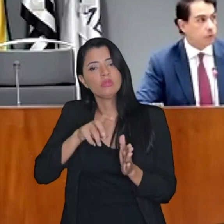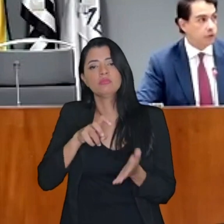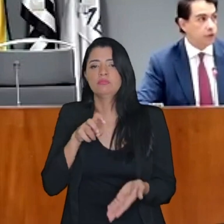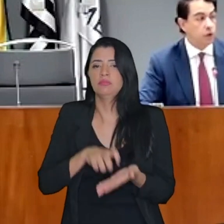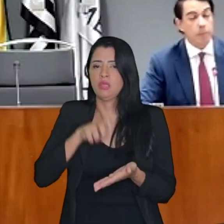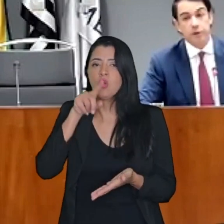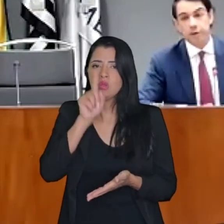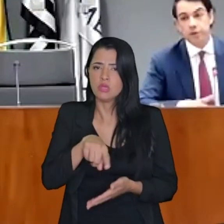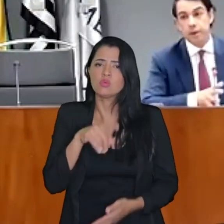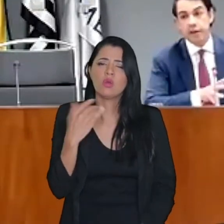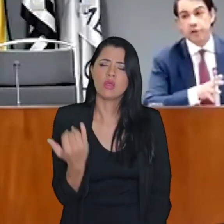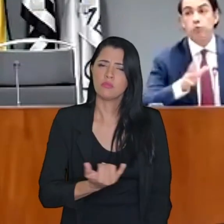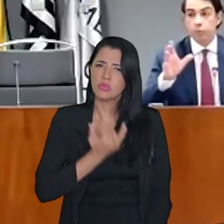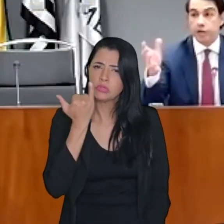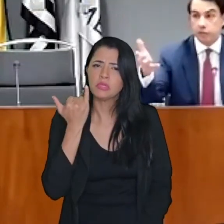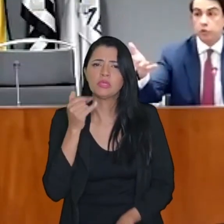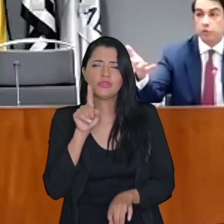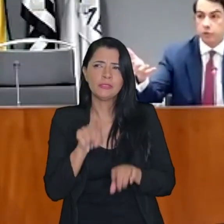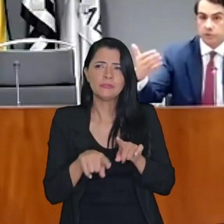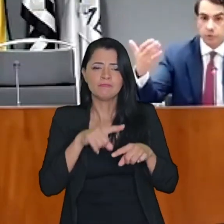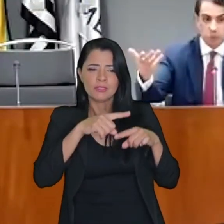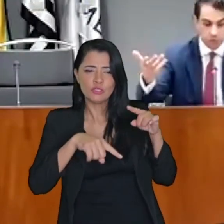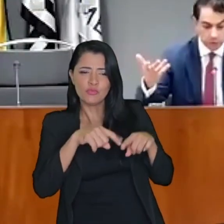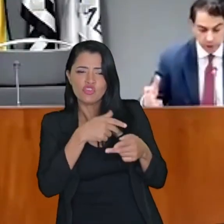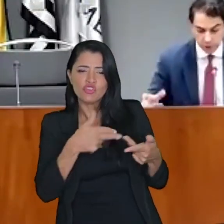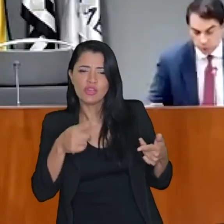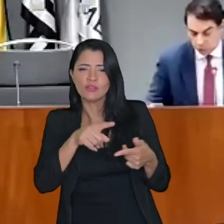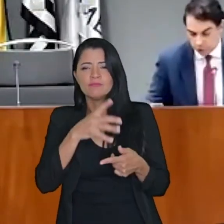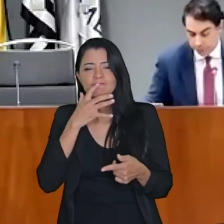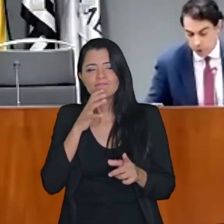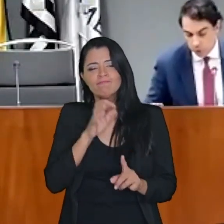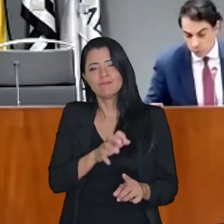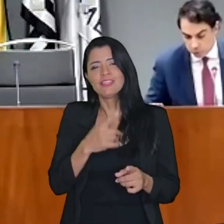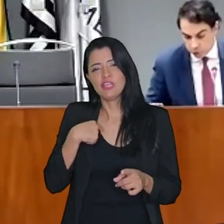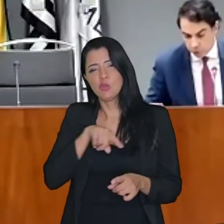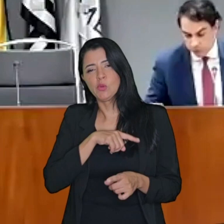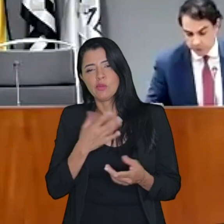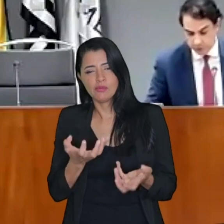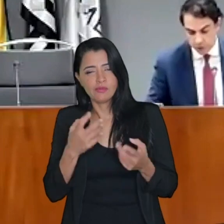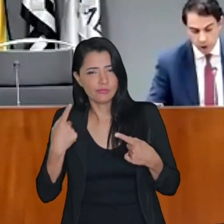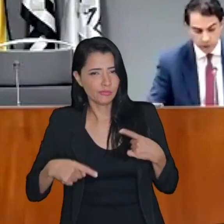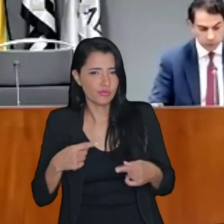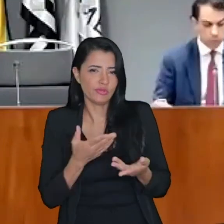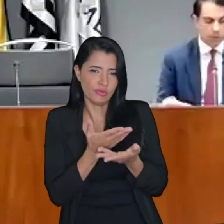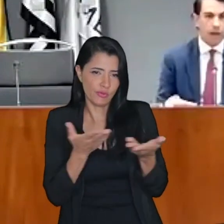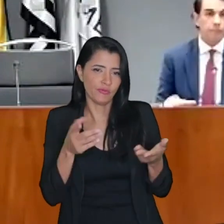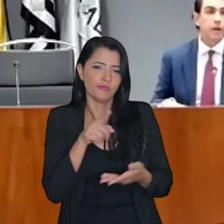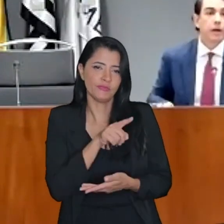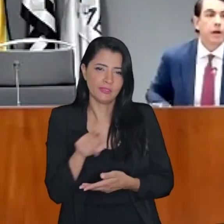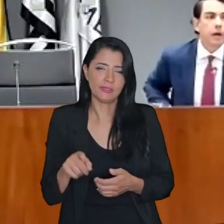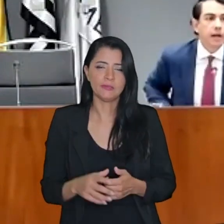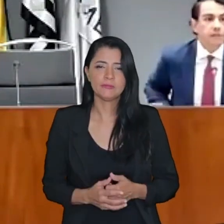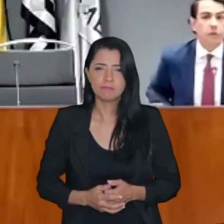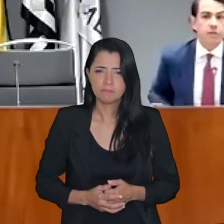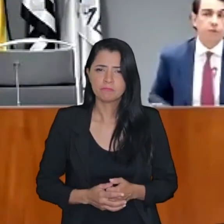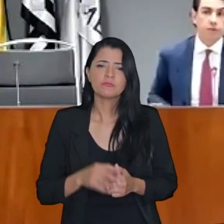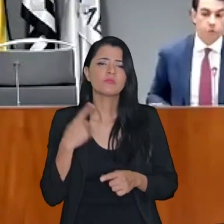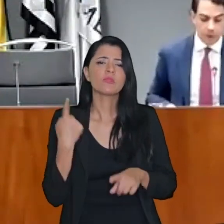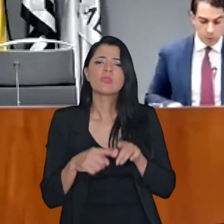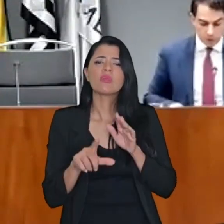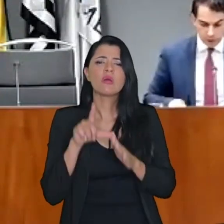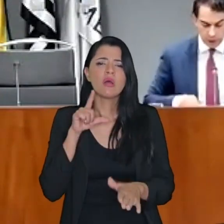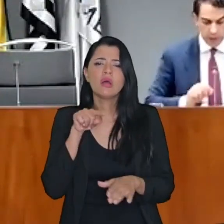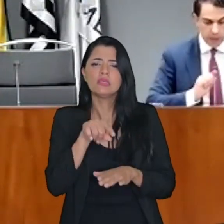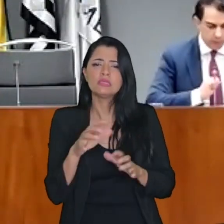aspecto importante que, obviamente, mexe com o objeto de conformação que eu gostaria de discutir com os senhores e as senhoras. Porque, antes do advento